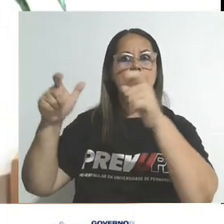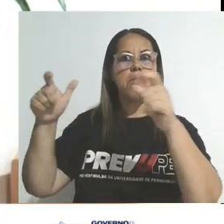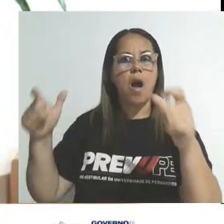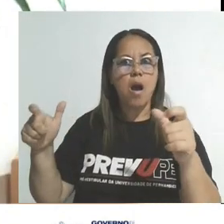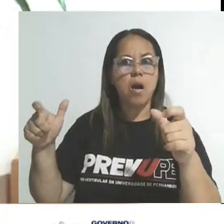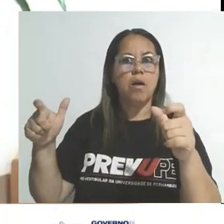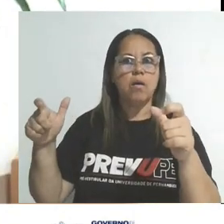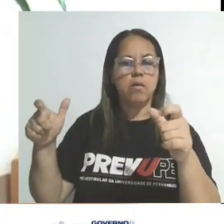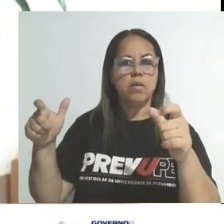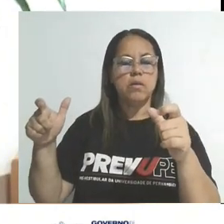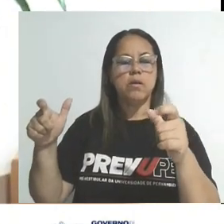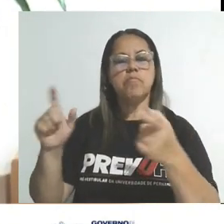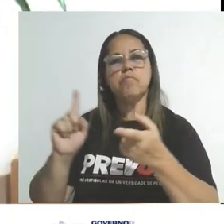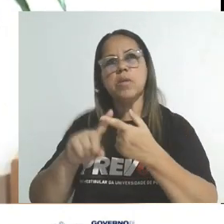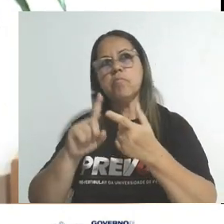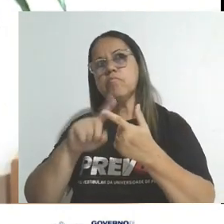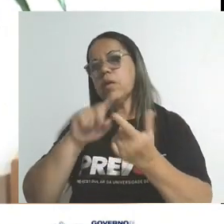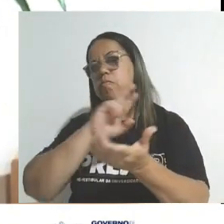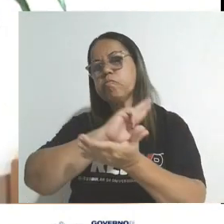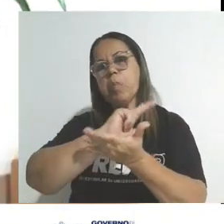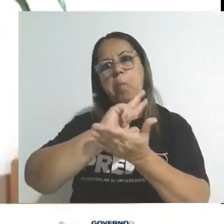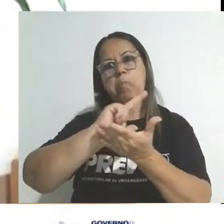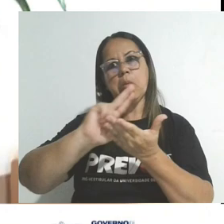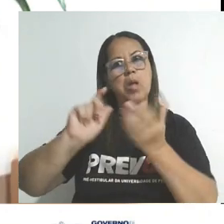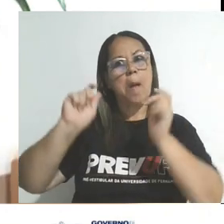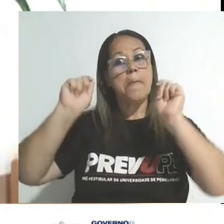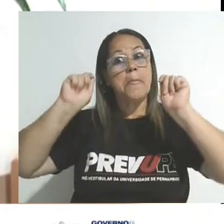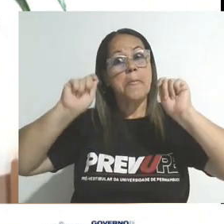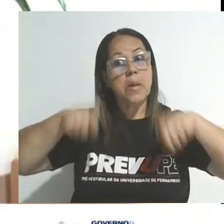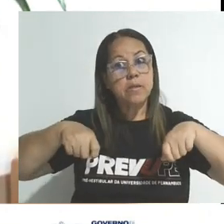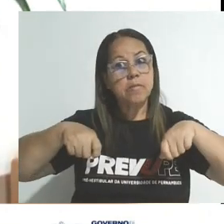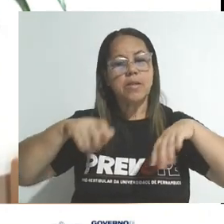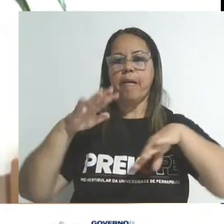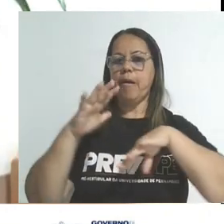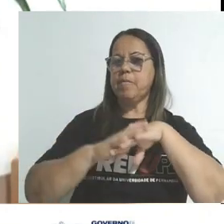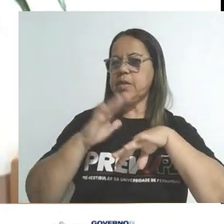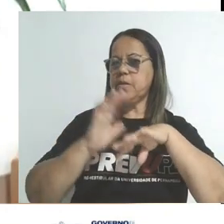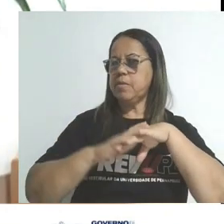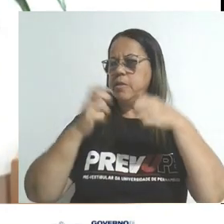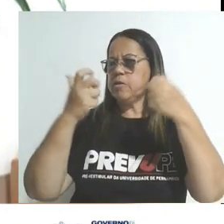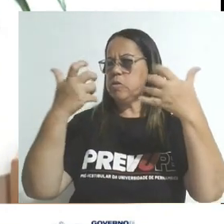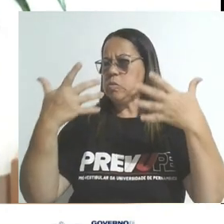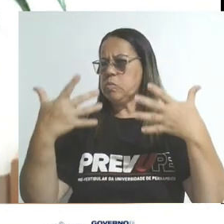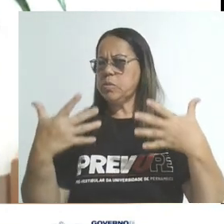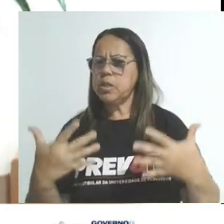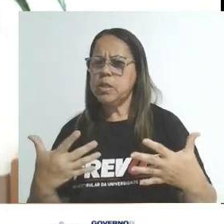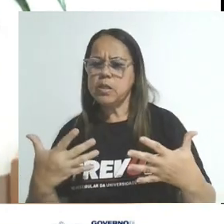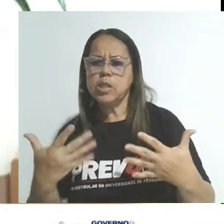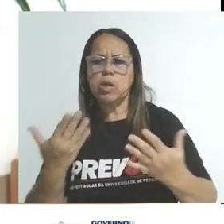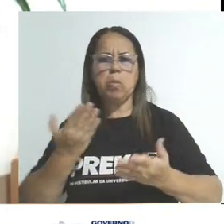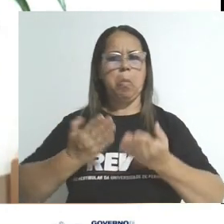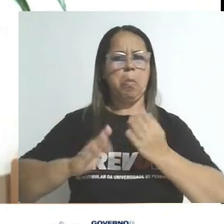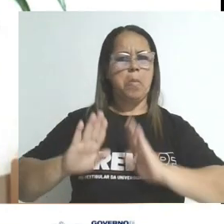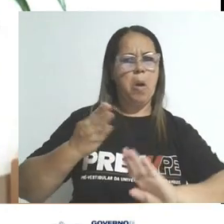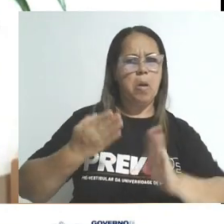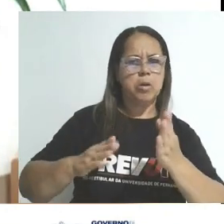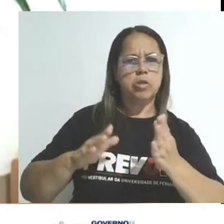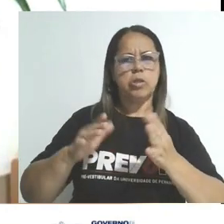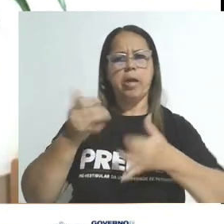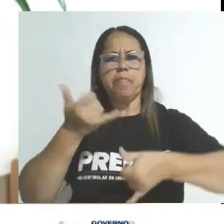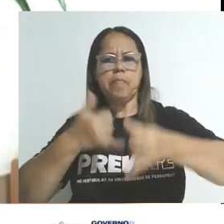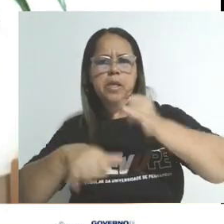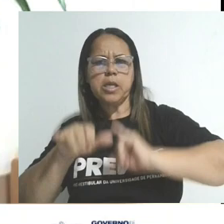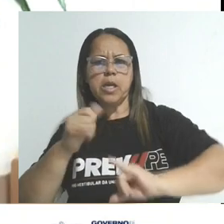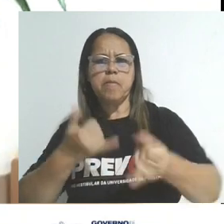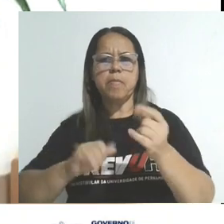população. Entre outras e outras possibilidades, né? A matemática explicando situações biológicas,